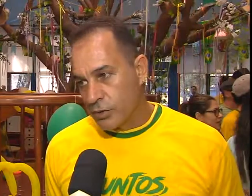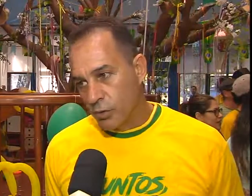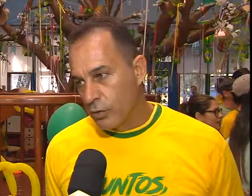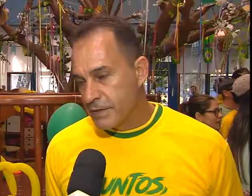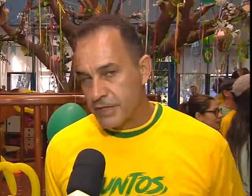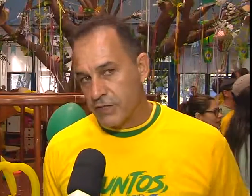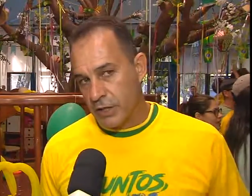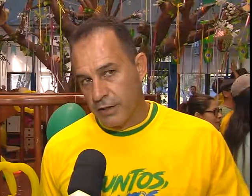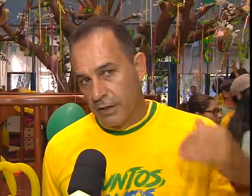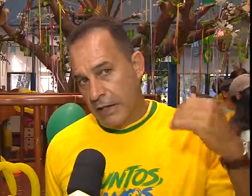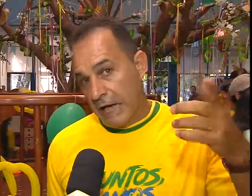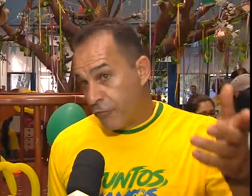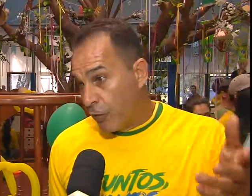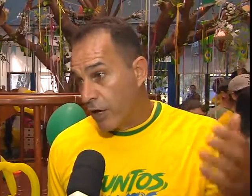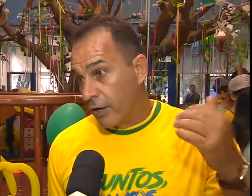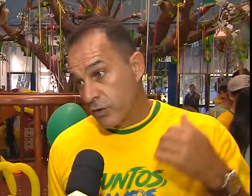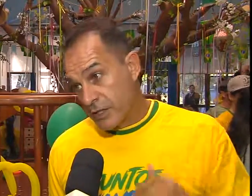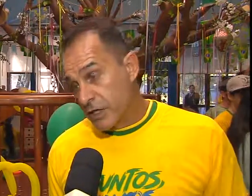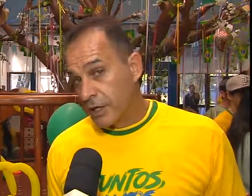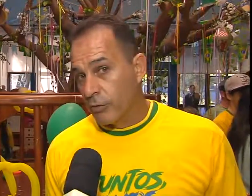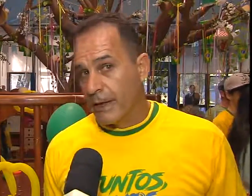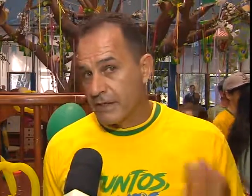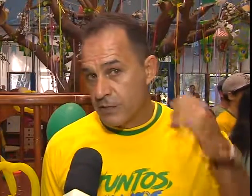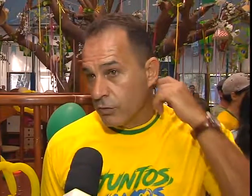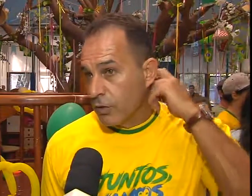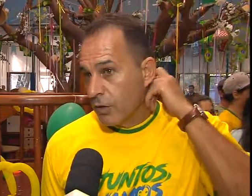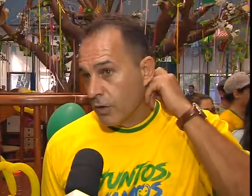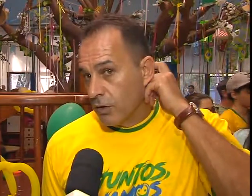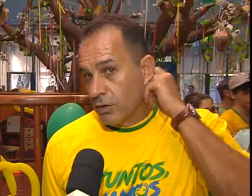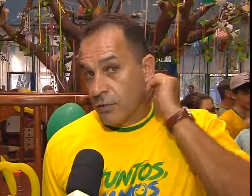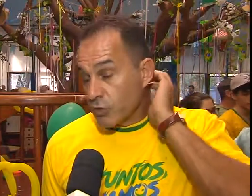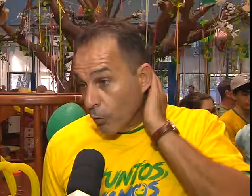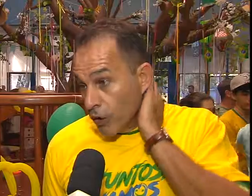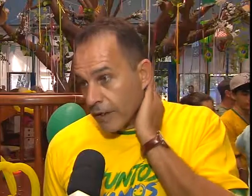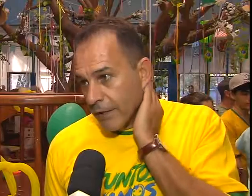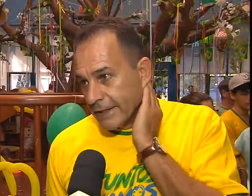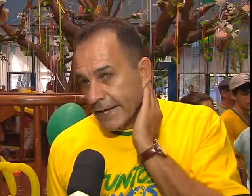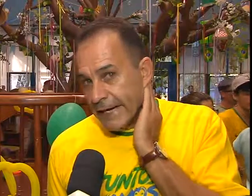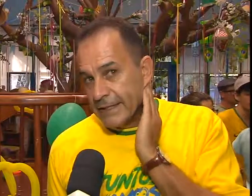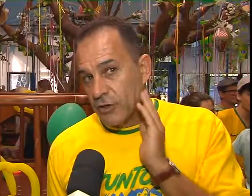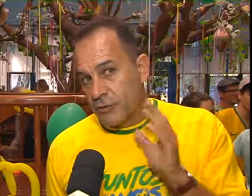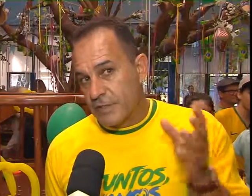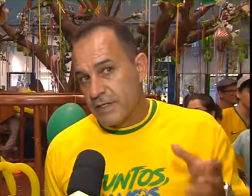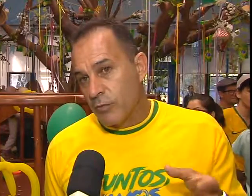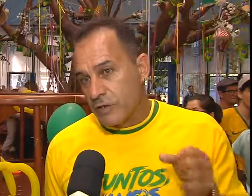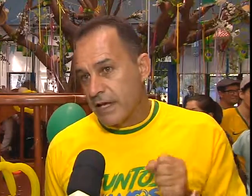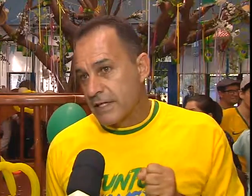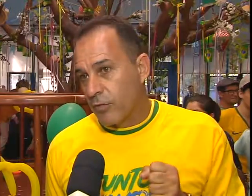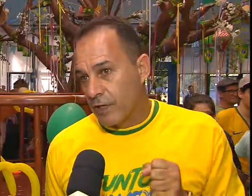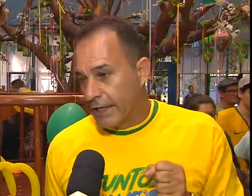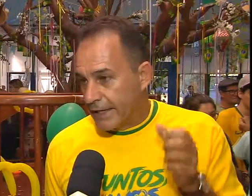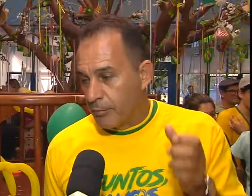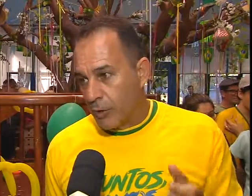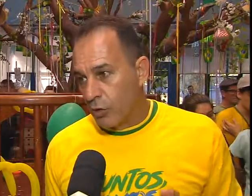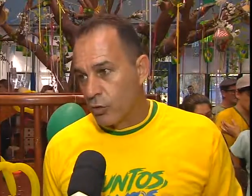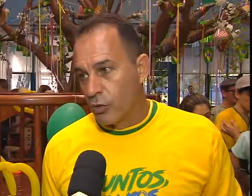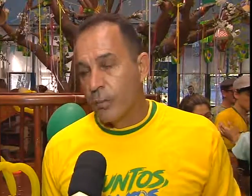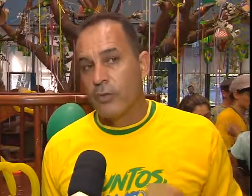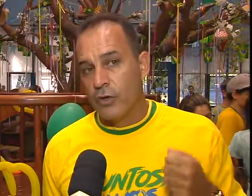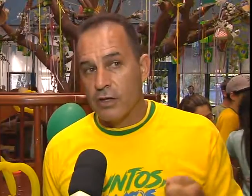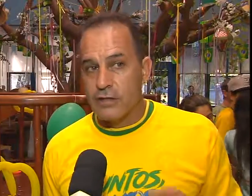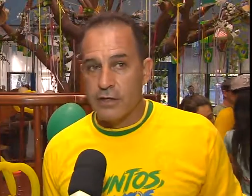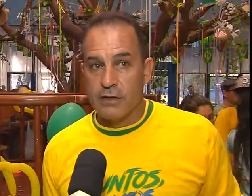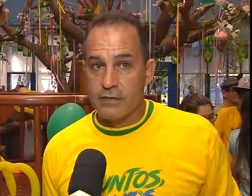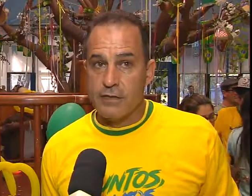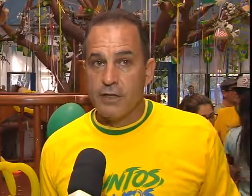em grandes clubes, seja lá fora ou seja aqui no Brasil. Temos muita qualidade e nós precisamos usar essa qualidade em prol do